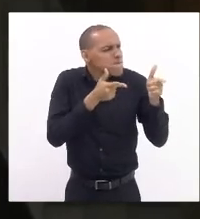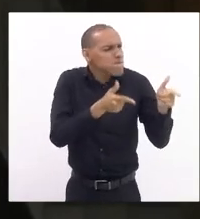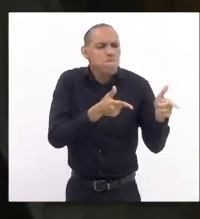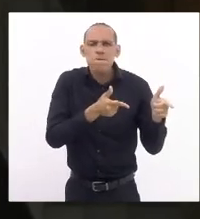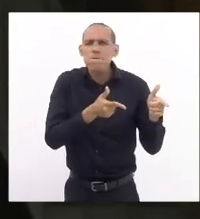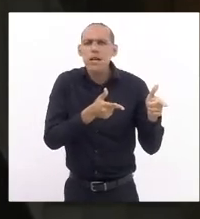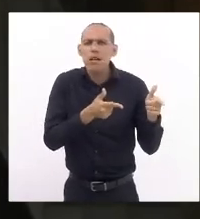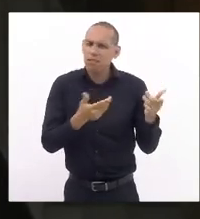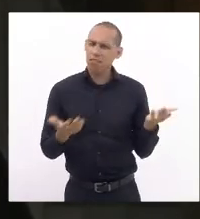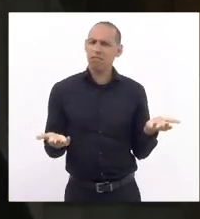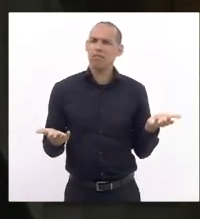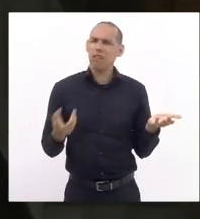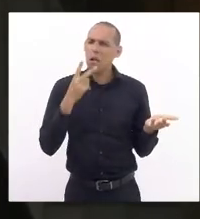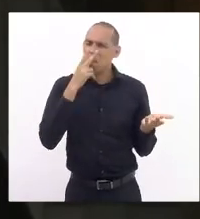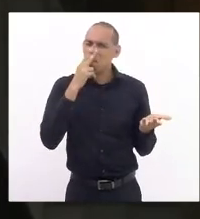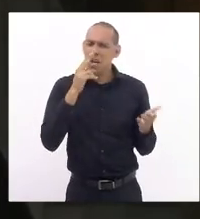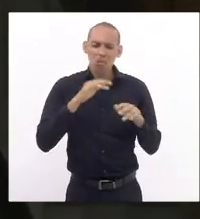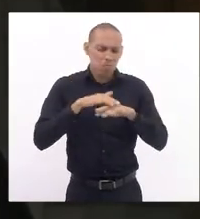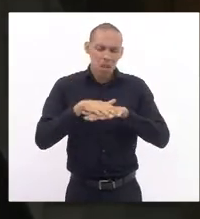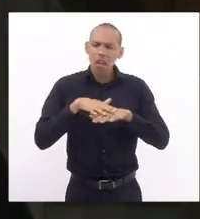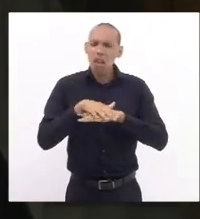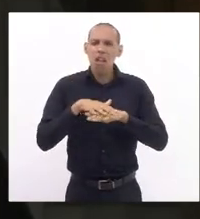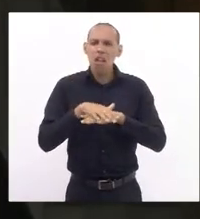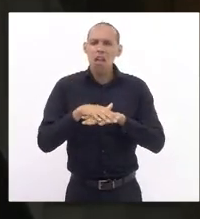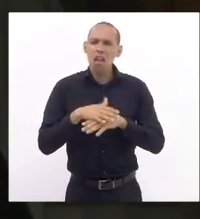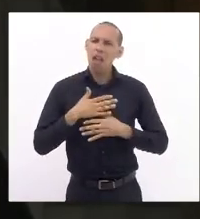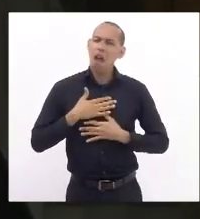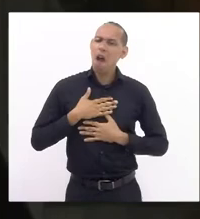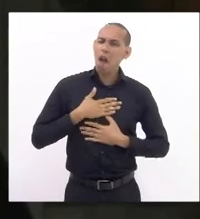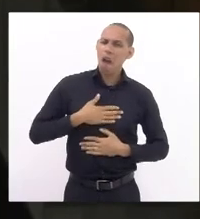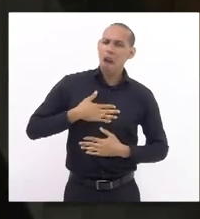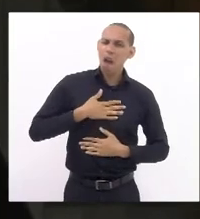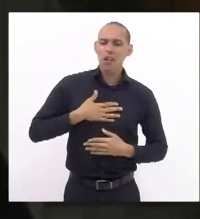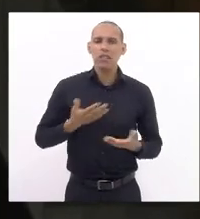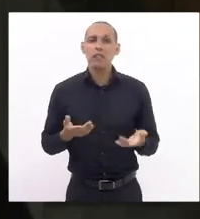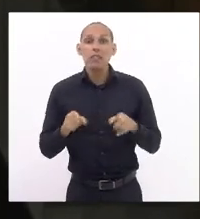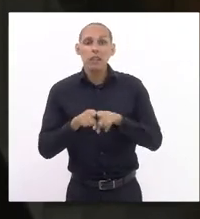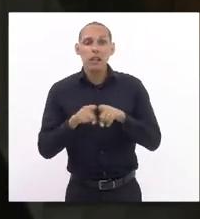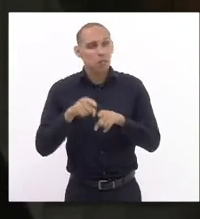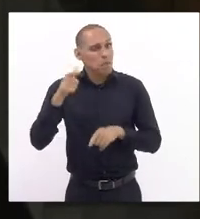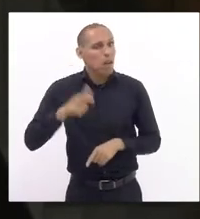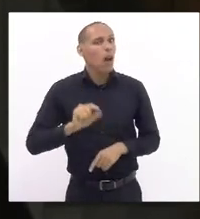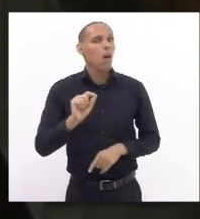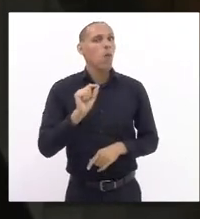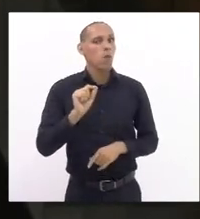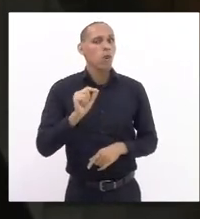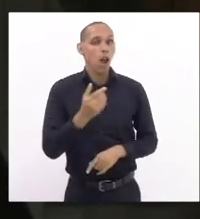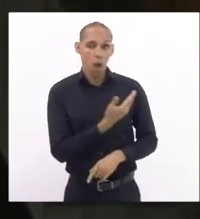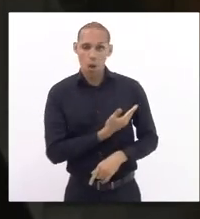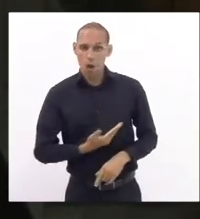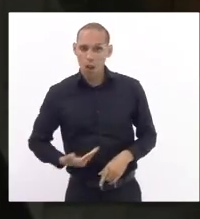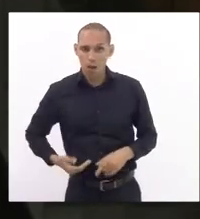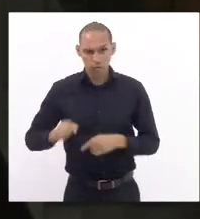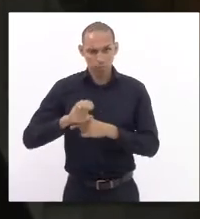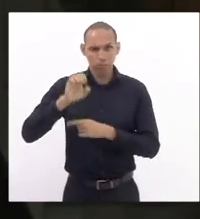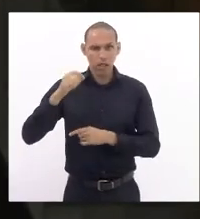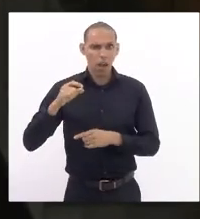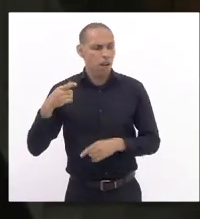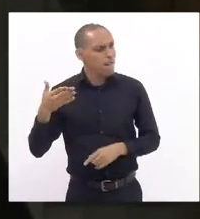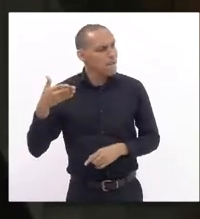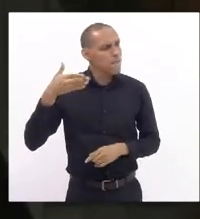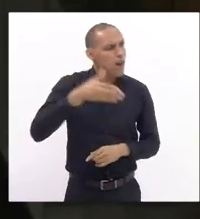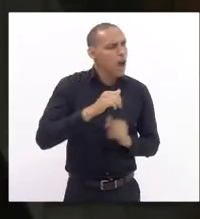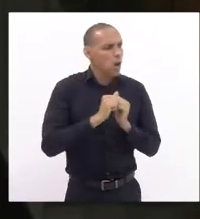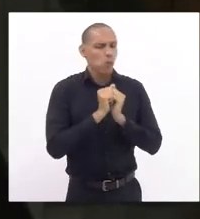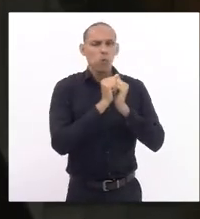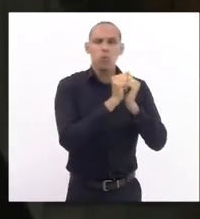essa rede que parece se conformar. E tem mais. Mesmo que o governo do Estado esteja lá, com equipes, com